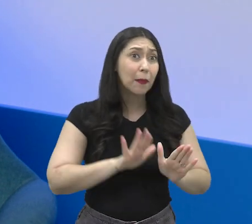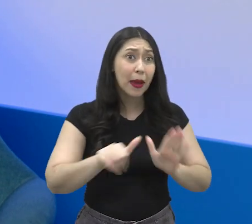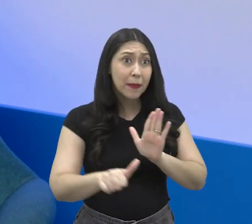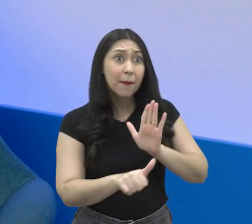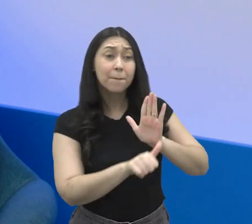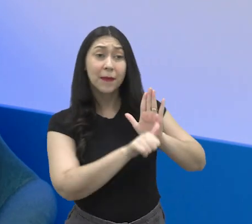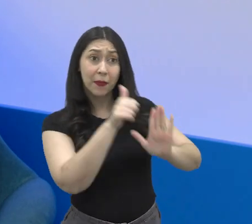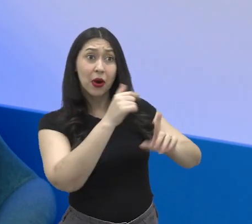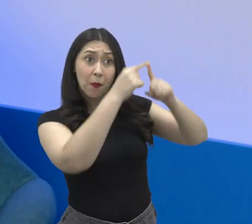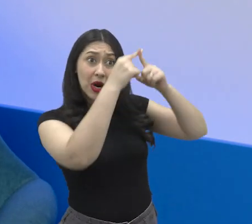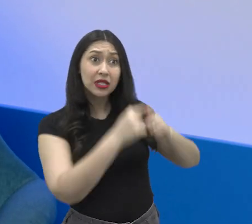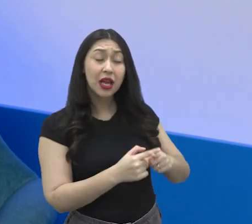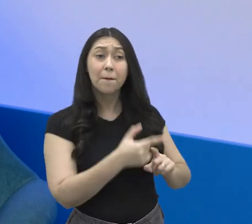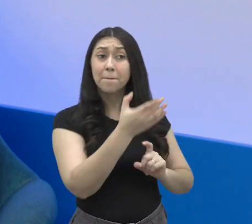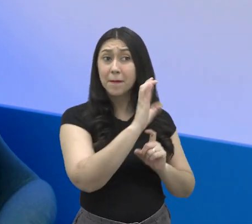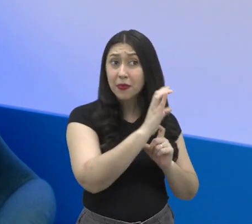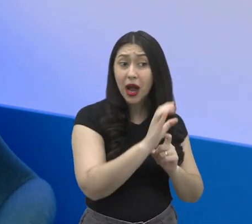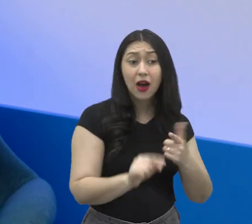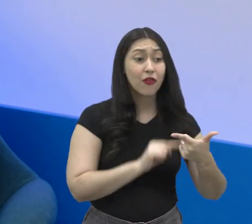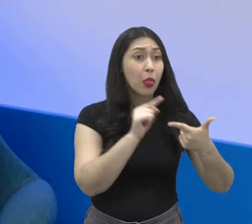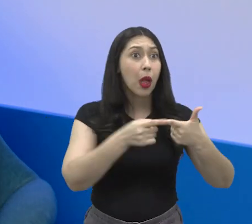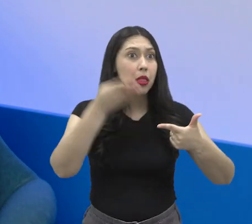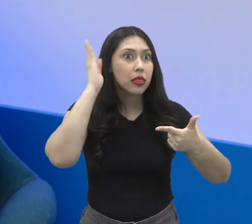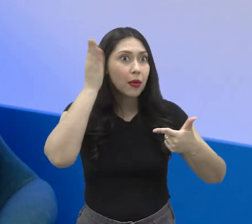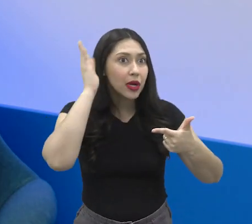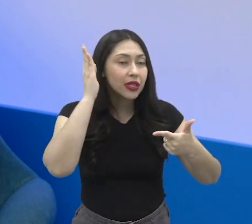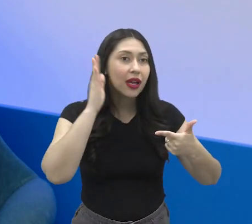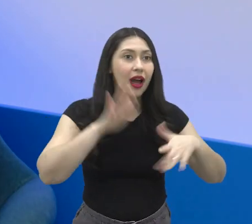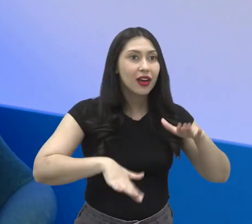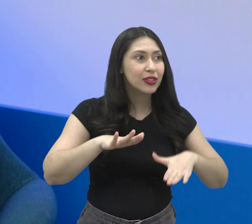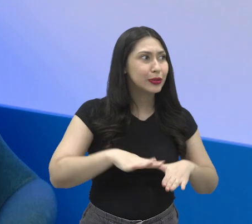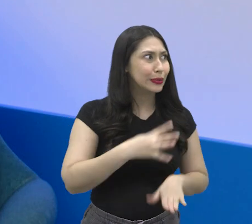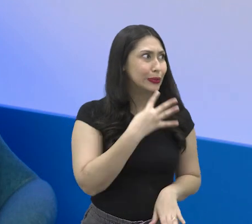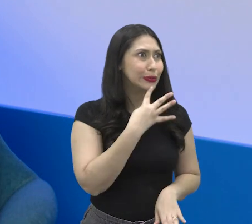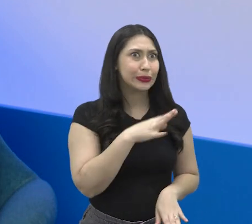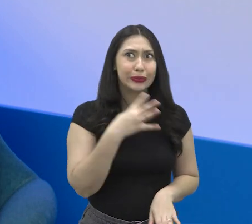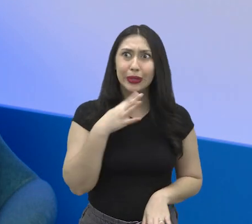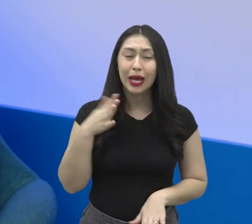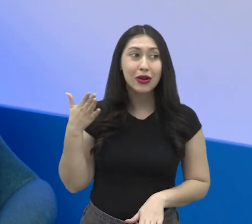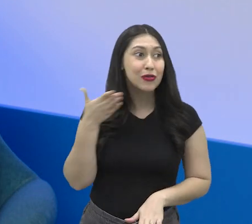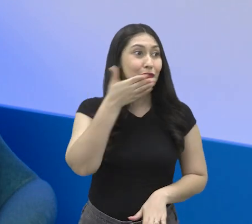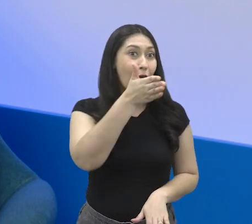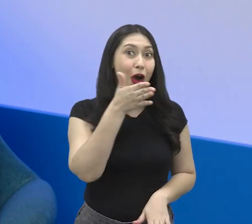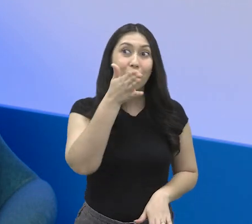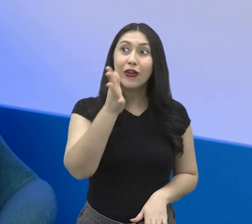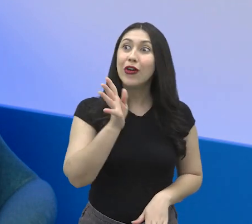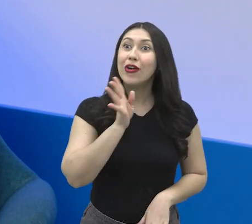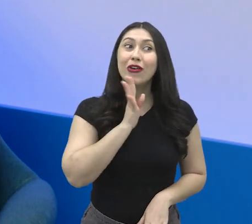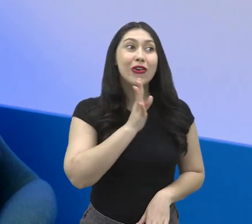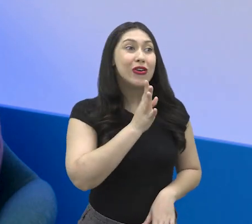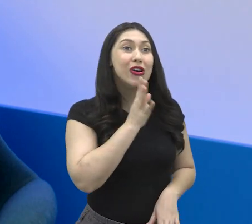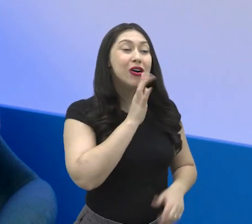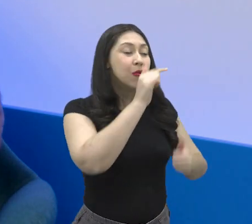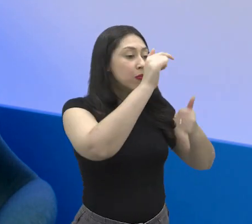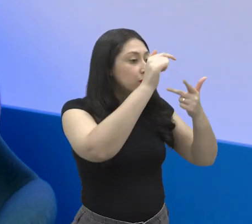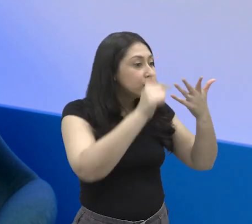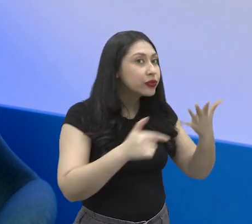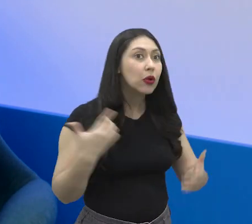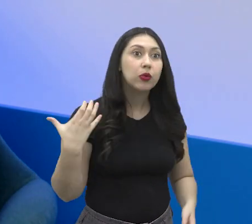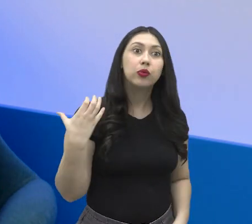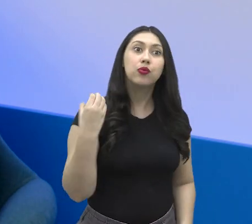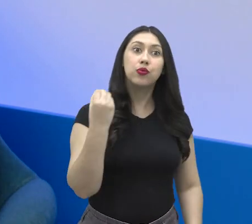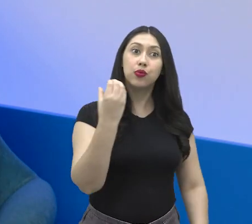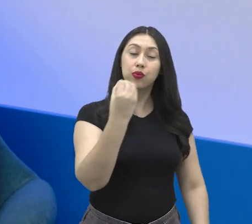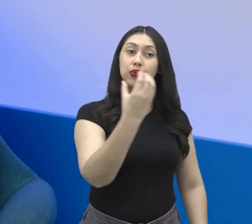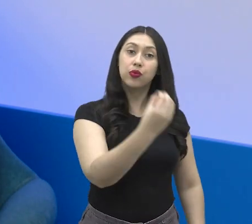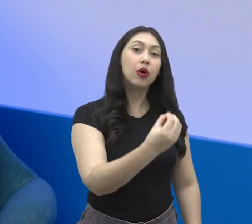primeira competição fui para Caçapava, depois fui para Taubaté, então até a região que a gente não conhece, não tinha possibilidade, e a gente começou a